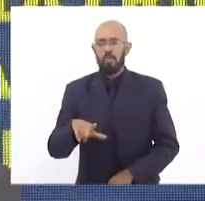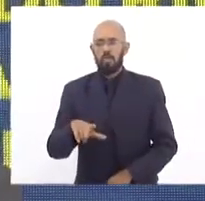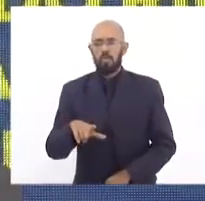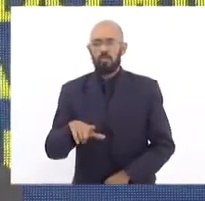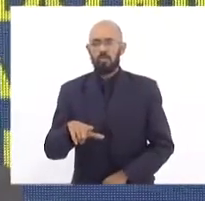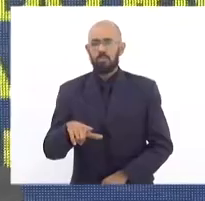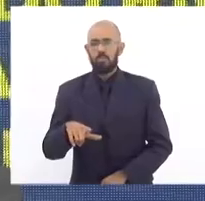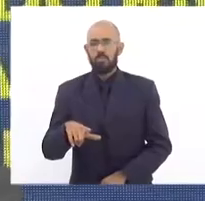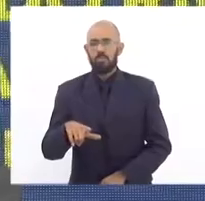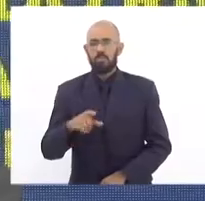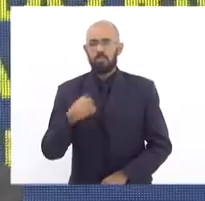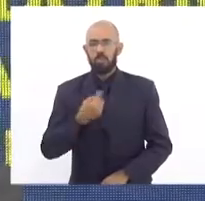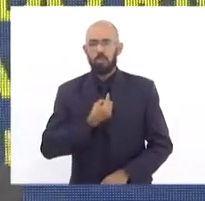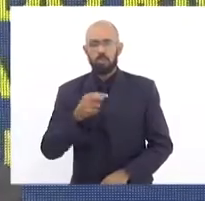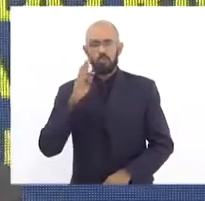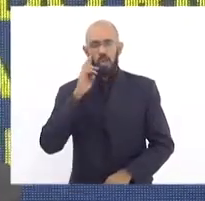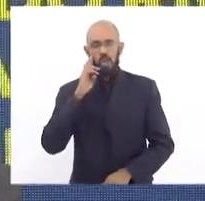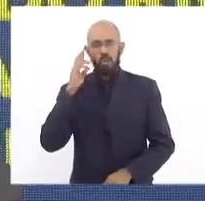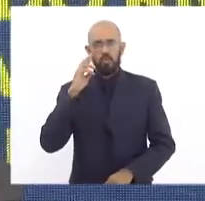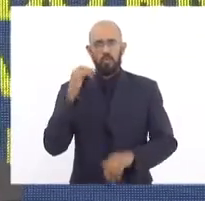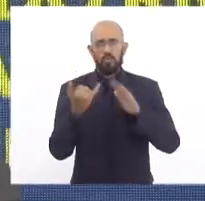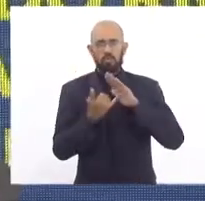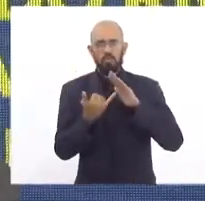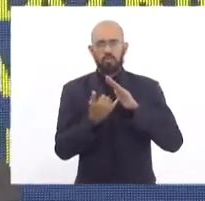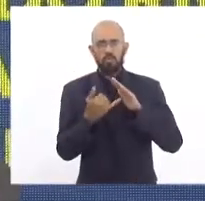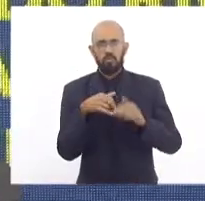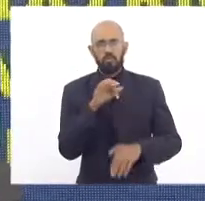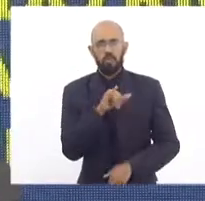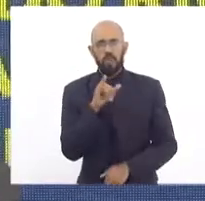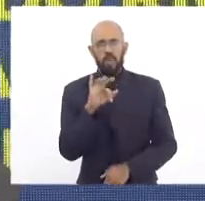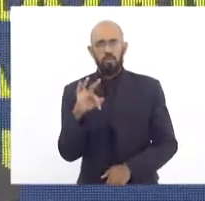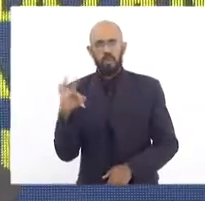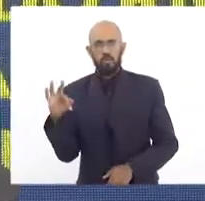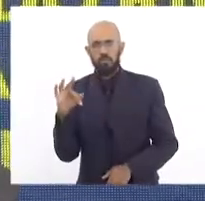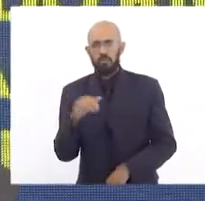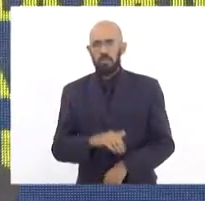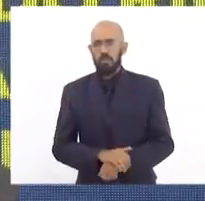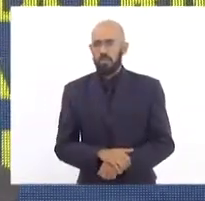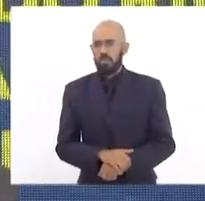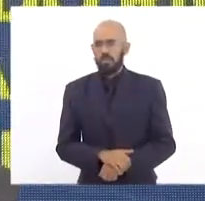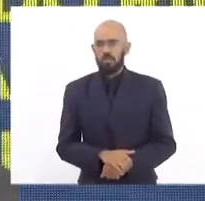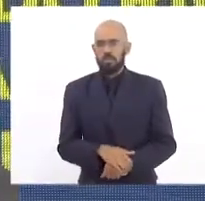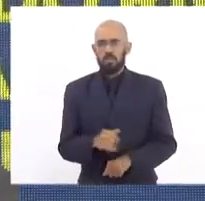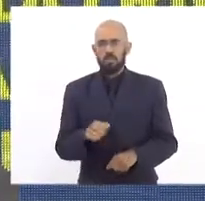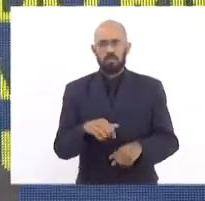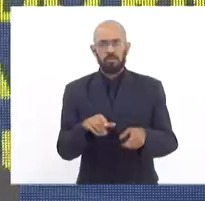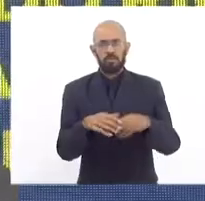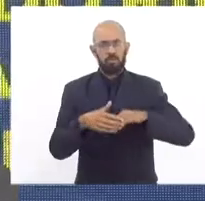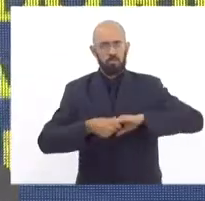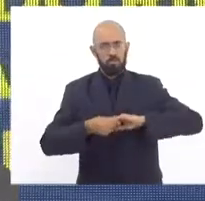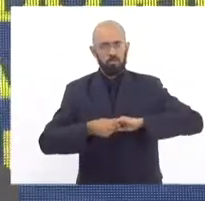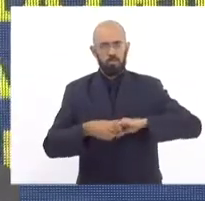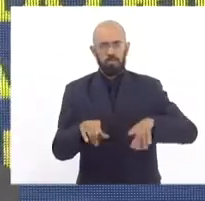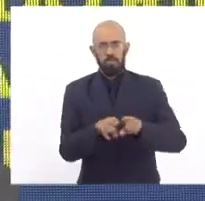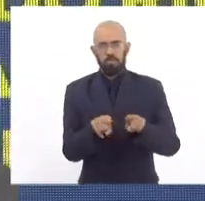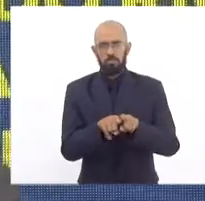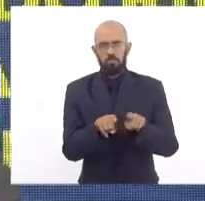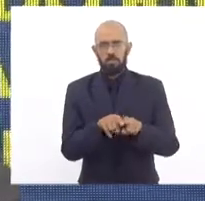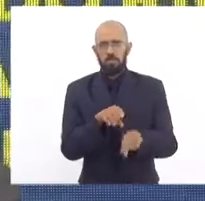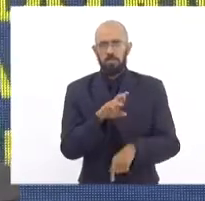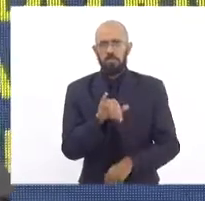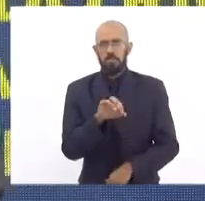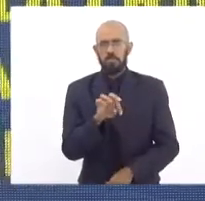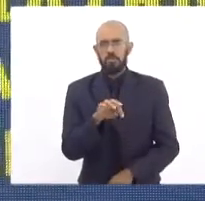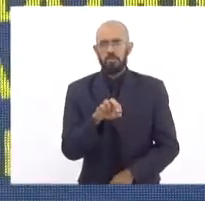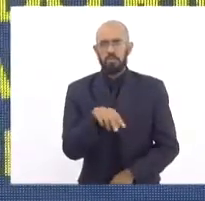nosso reitor do Instituto Federal. Saudar a Cristina aqui, que vejo nossa